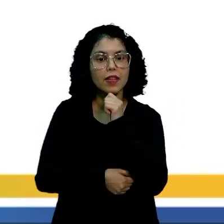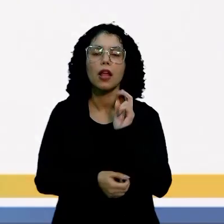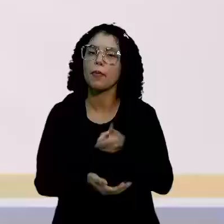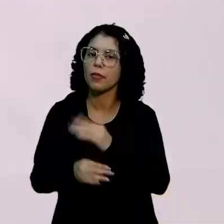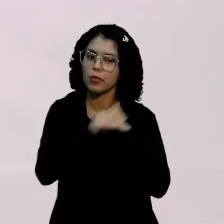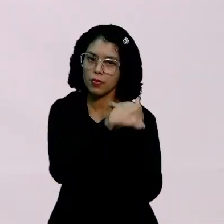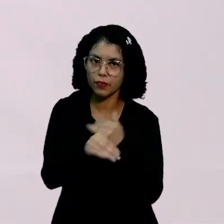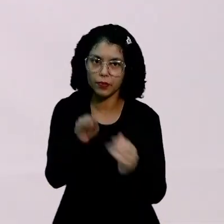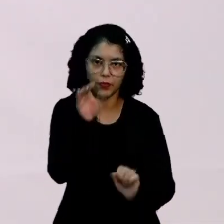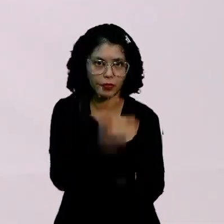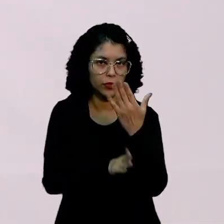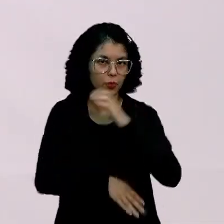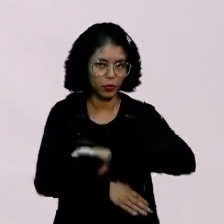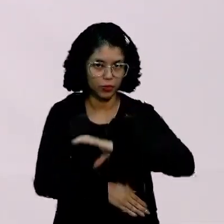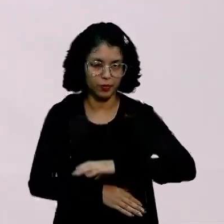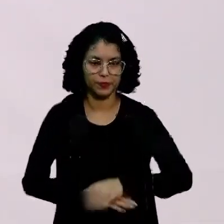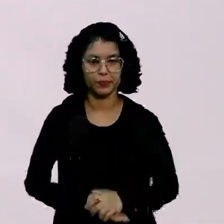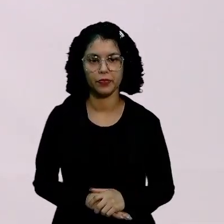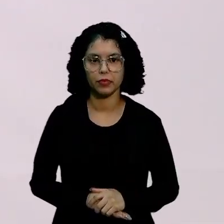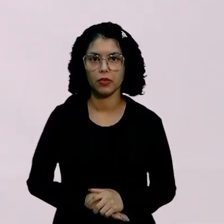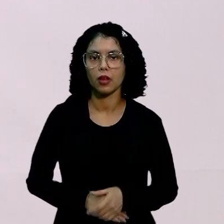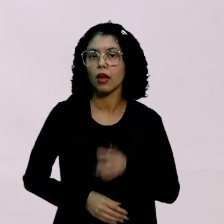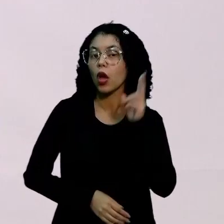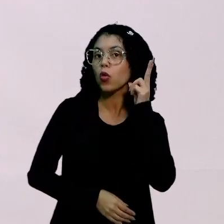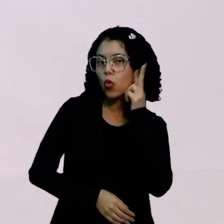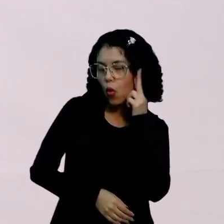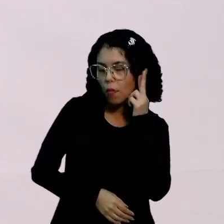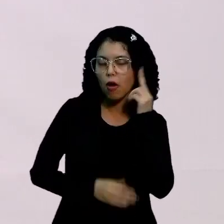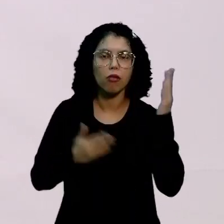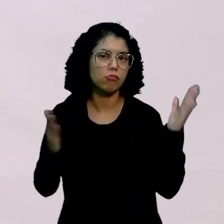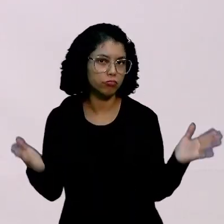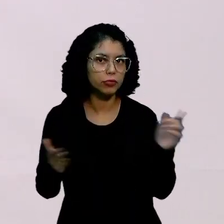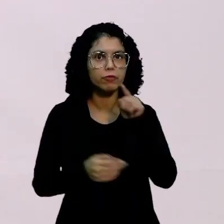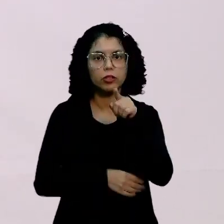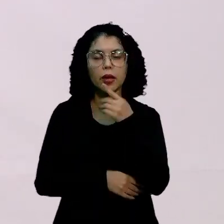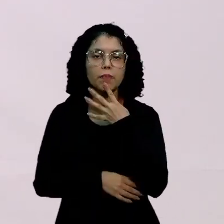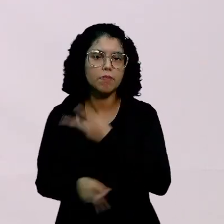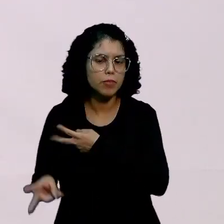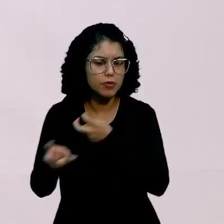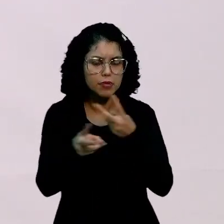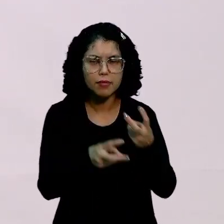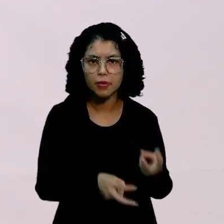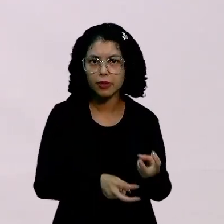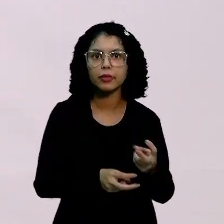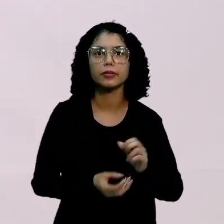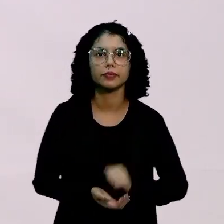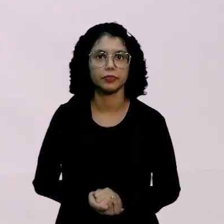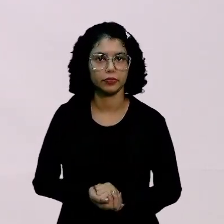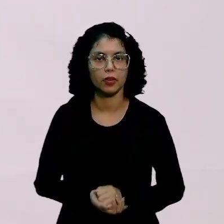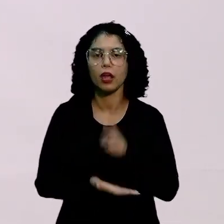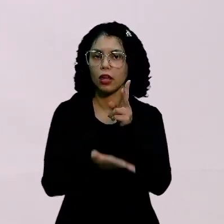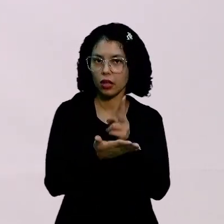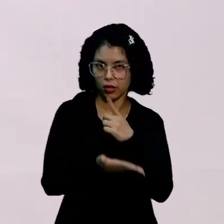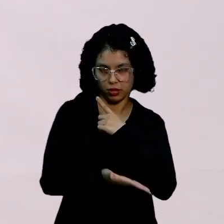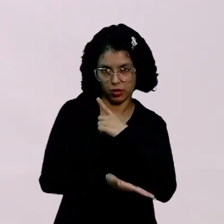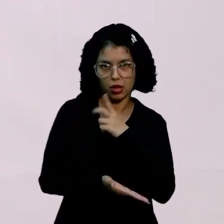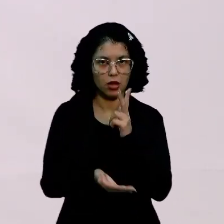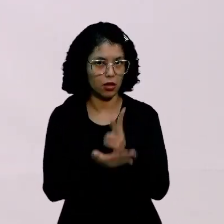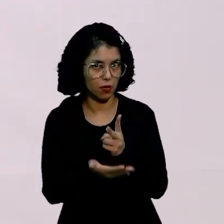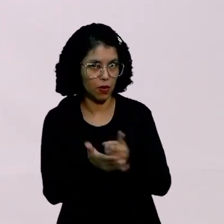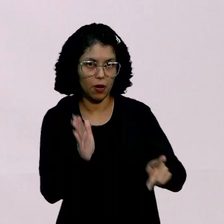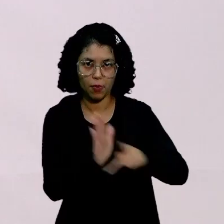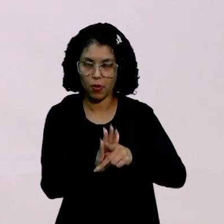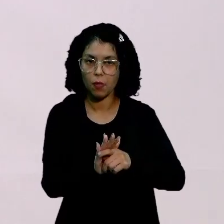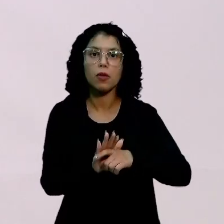português. Então, vai ser muito comum vocês observarem textos que tenham essas palavras cognatas, porque